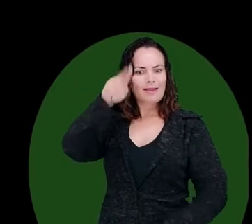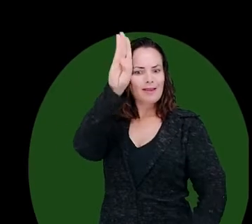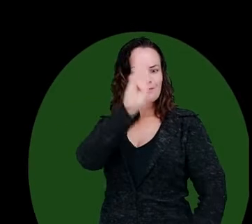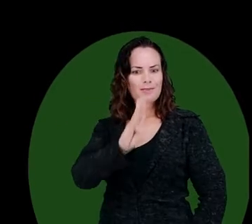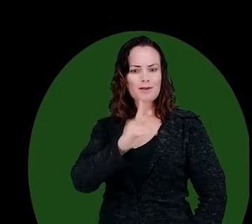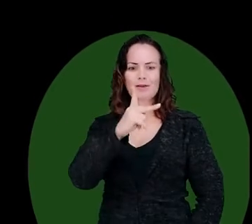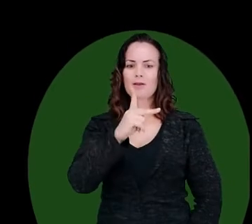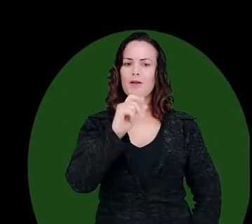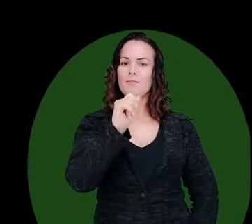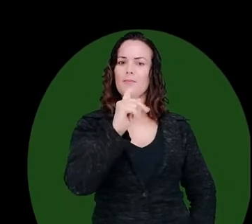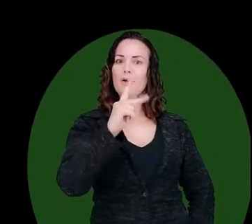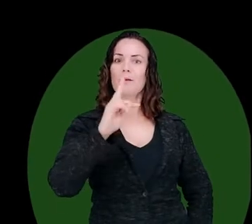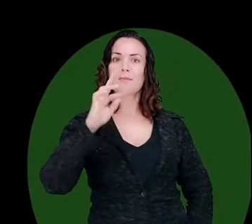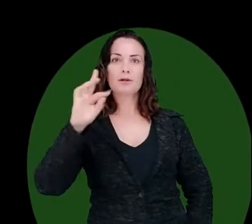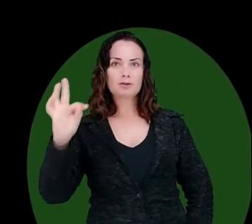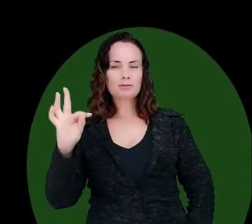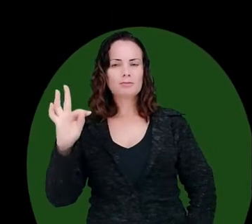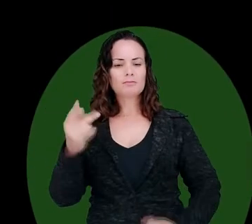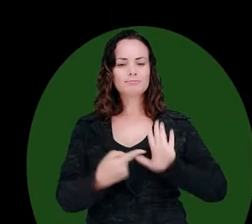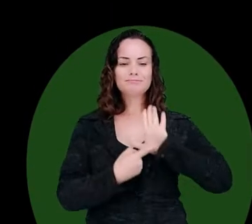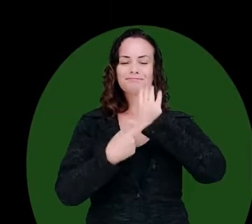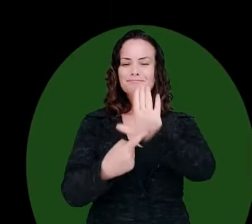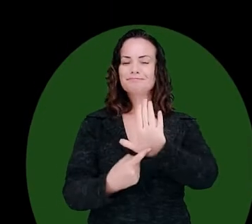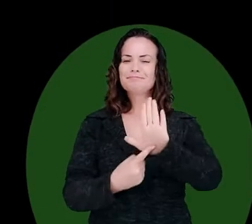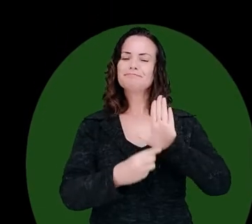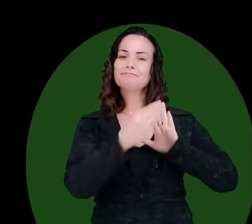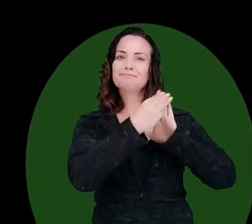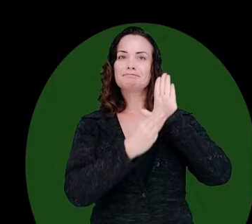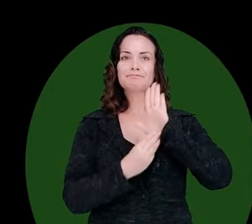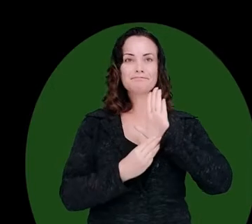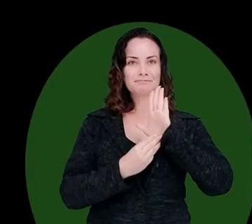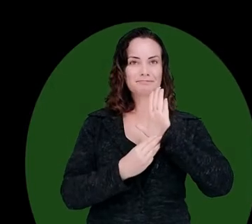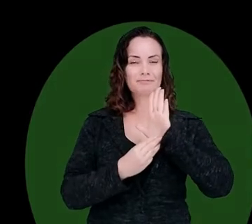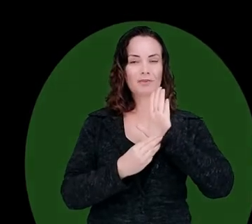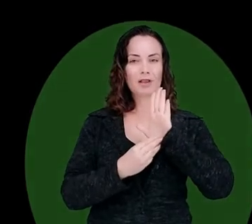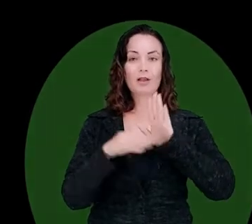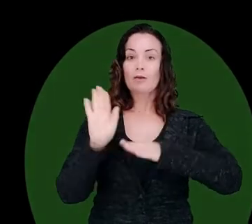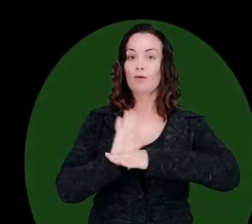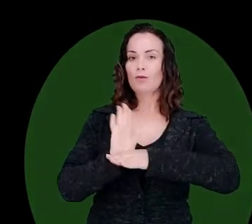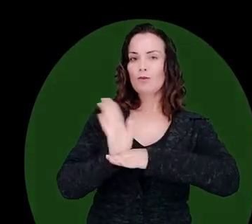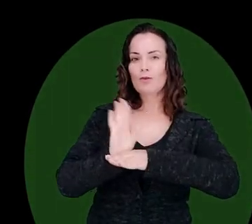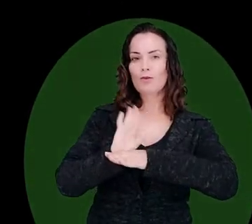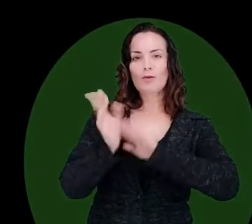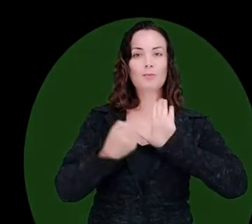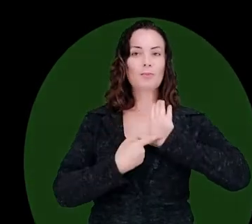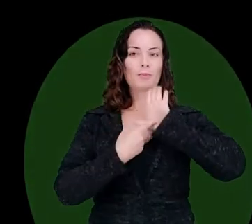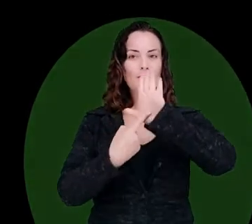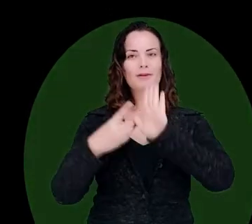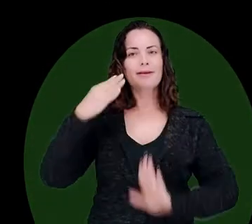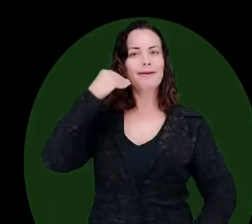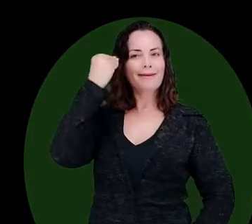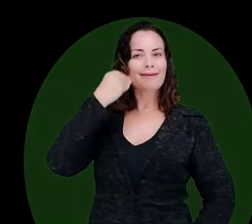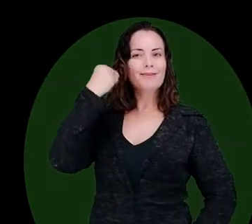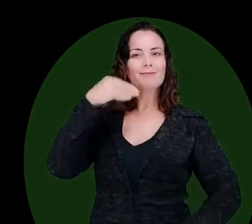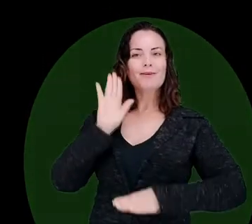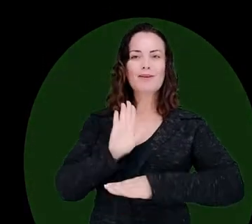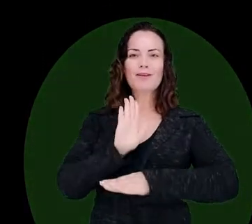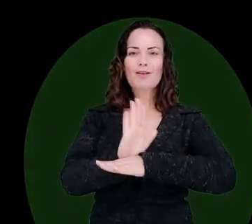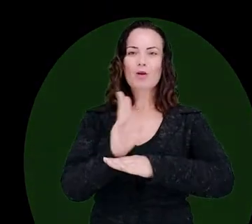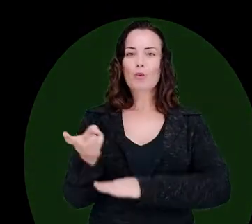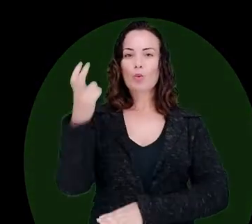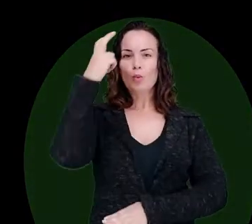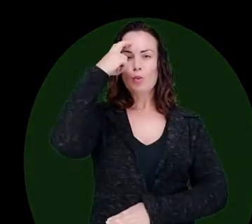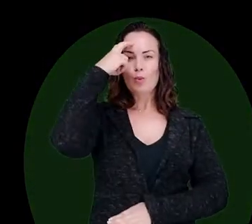a metodologia Logo. Este vídeo registra parte de sua experiência e contribuição para a cultura digital